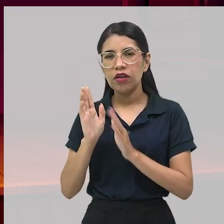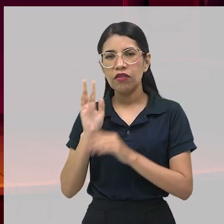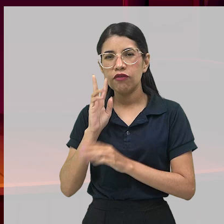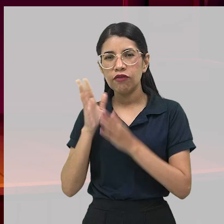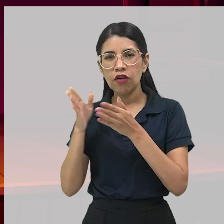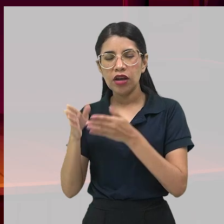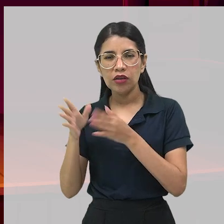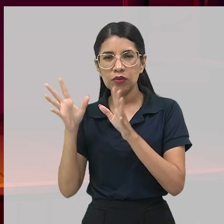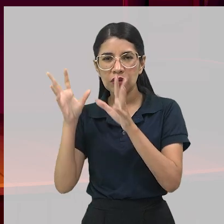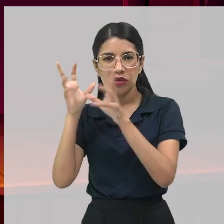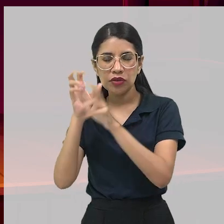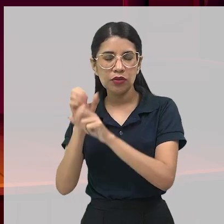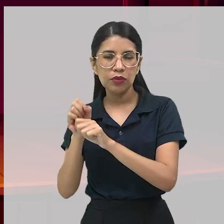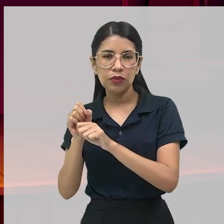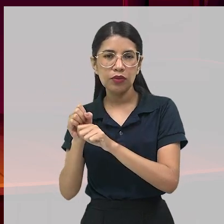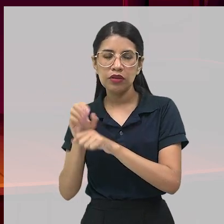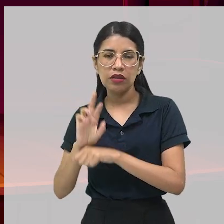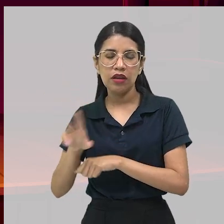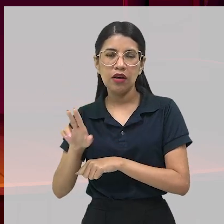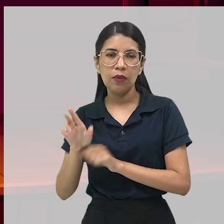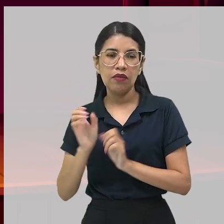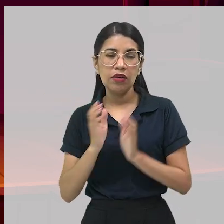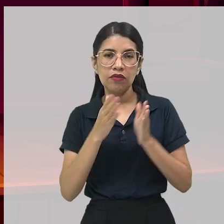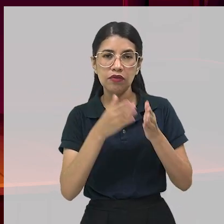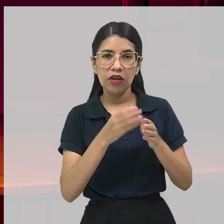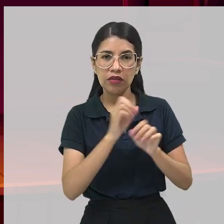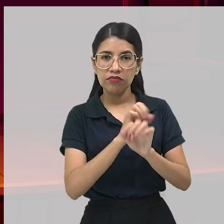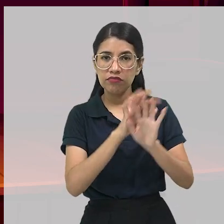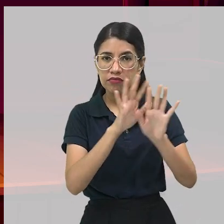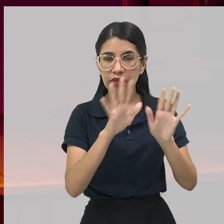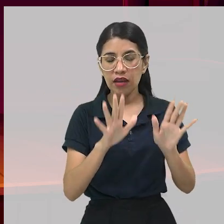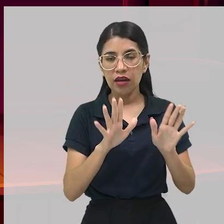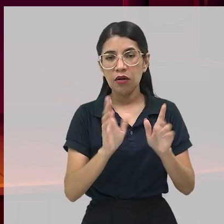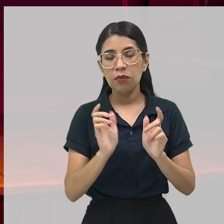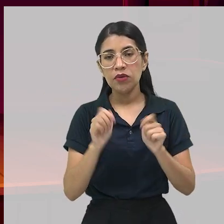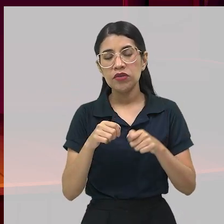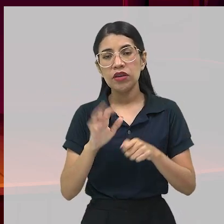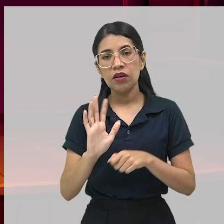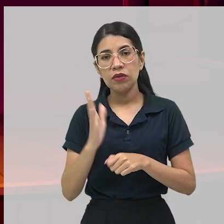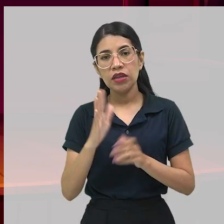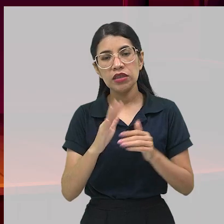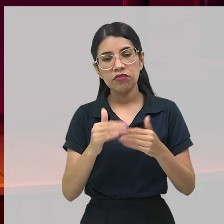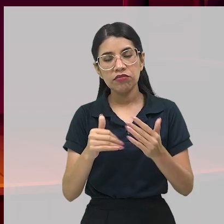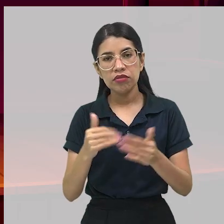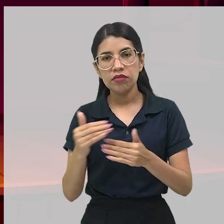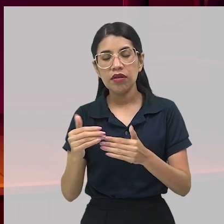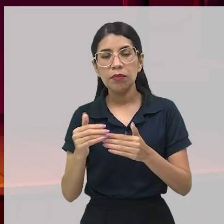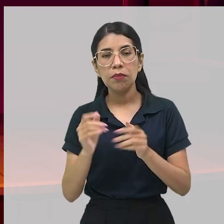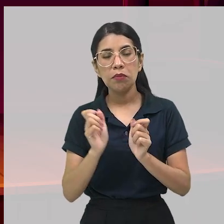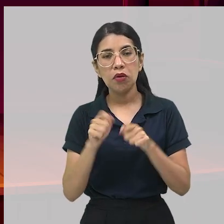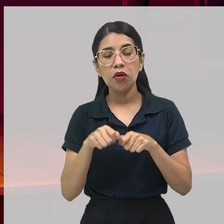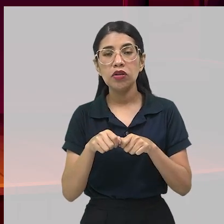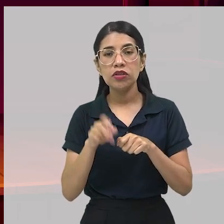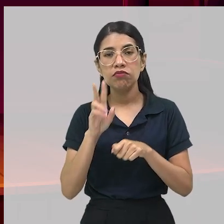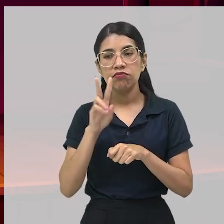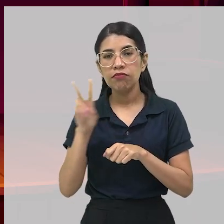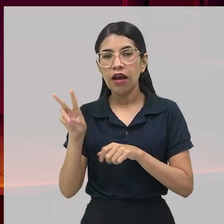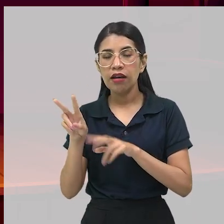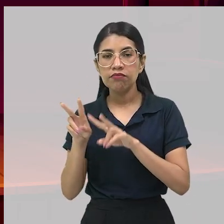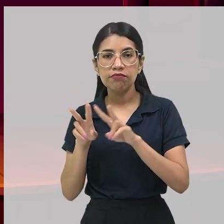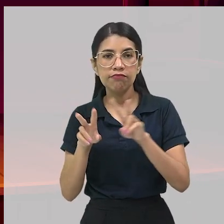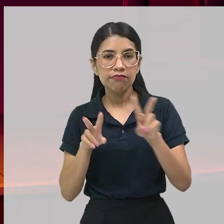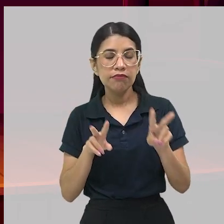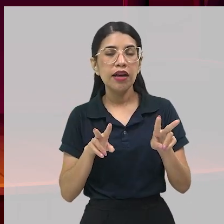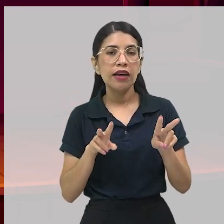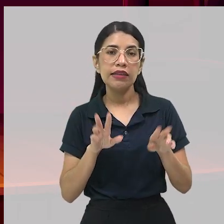escuro, a gente vai olhar para onde está mais claro, naturalmente. Pode ser que no decorrer da cena, os nossos olhares se desviem